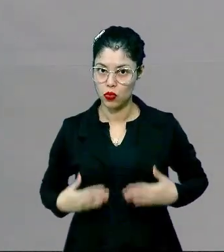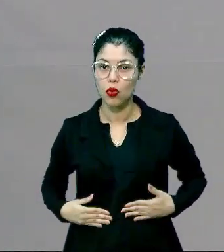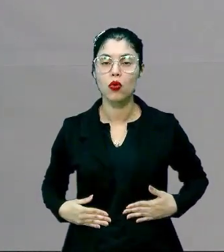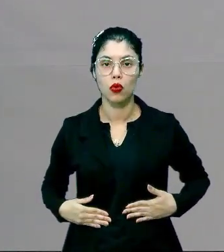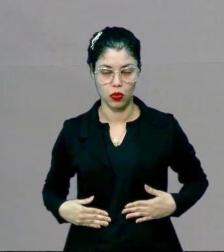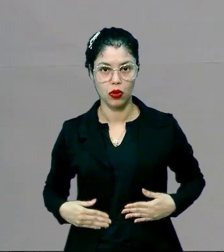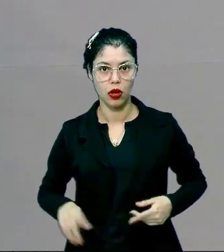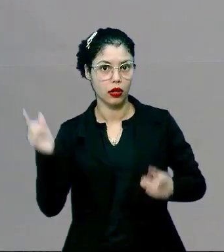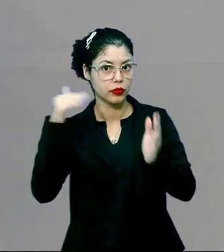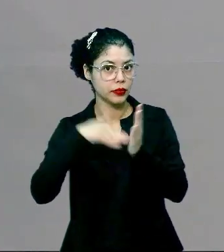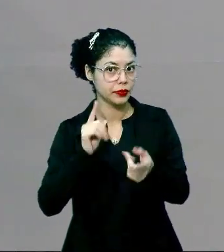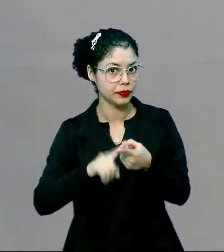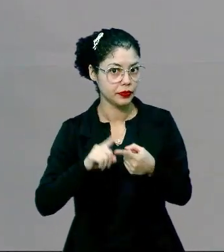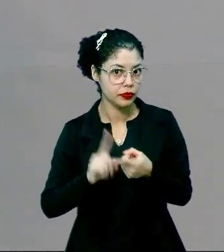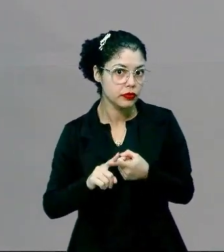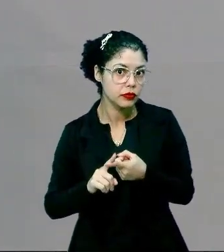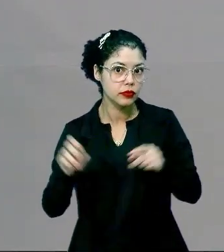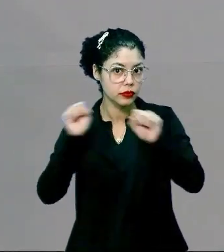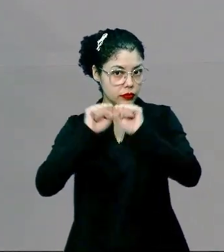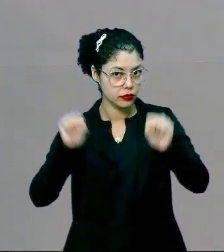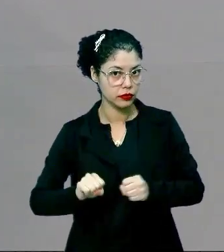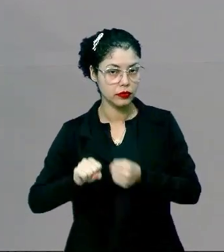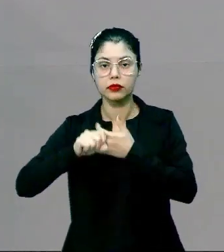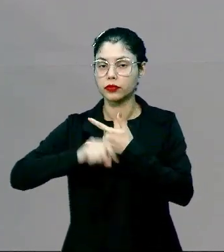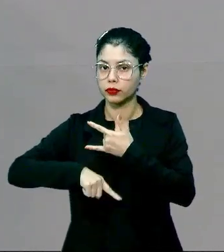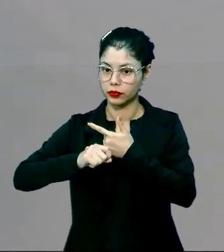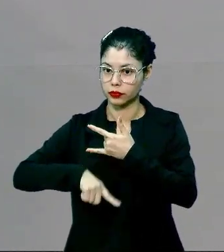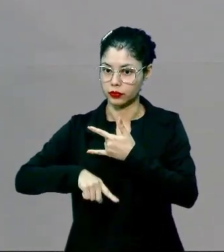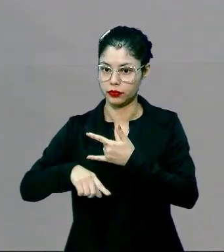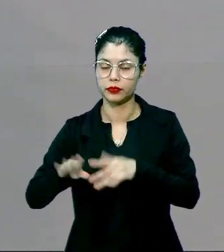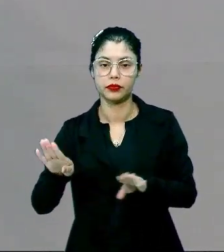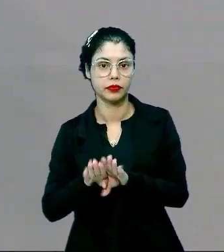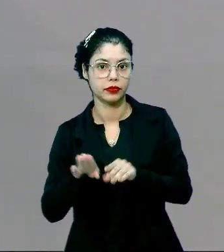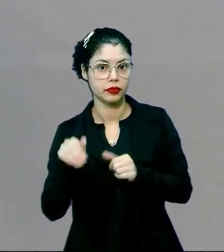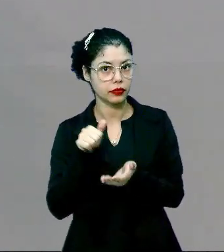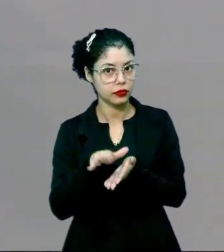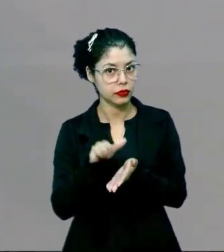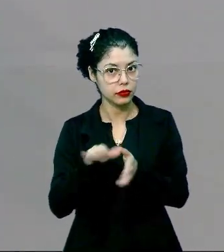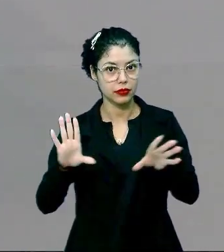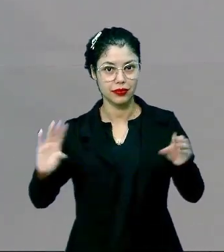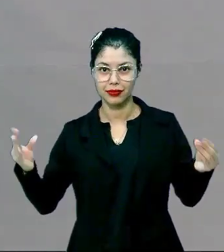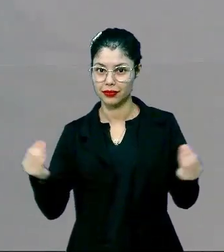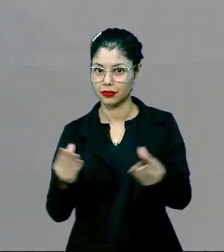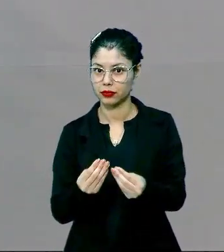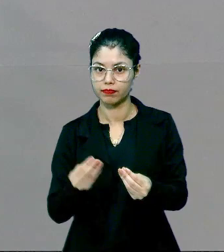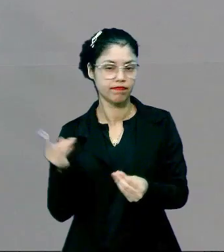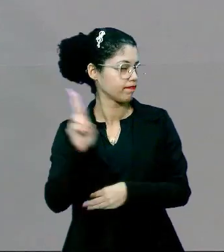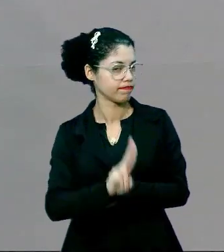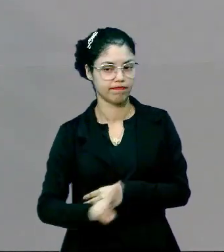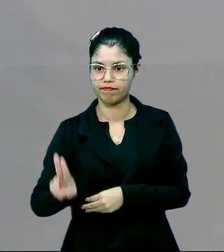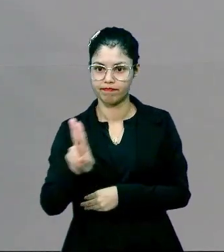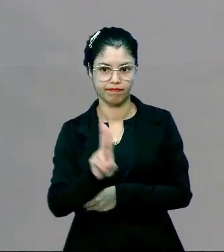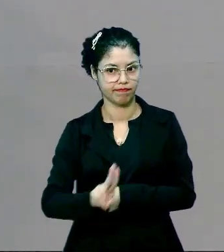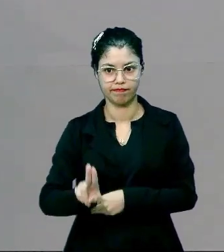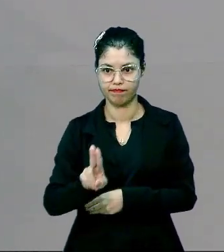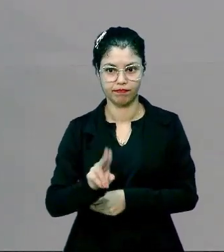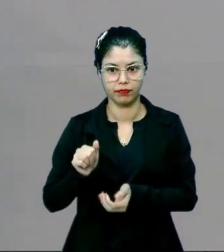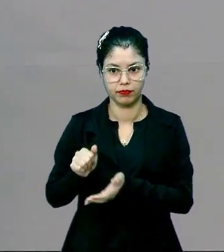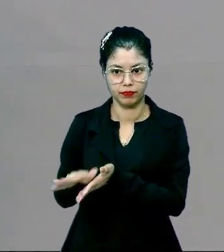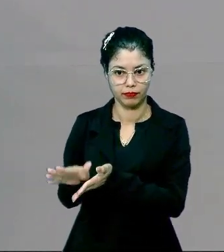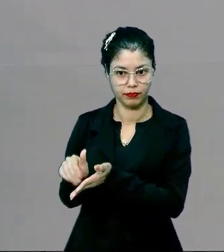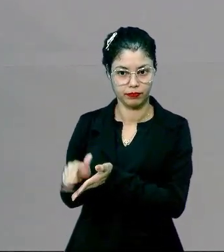Até porque, pessoal, o sistema excretor é eliminar substâncias que não queremos,